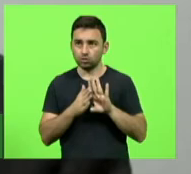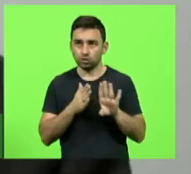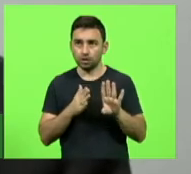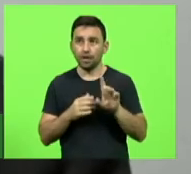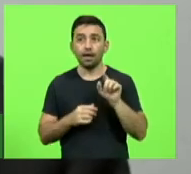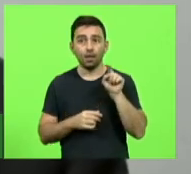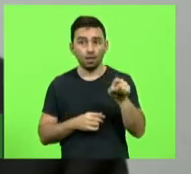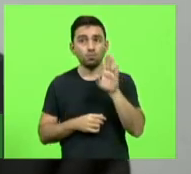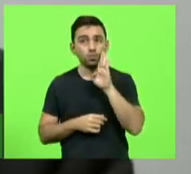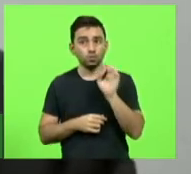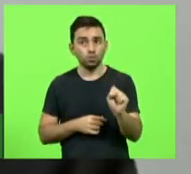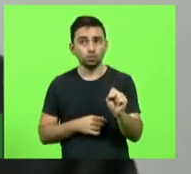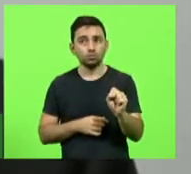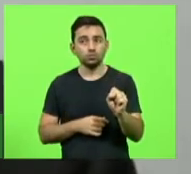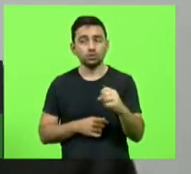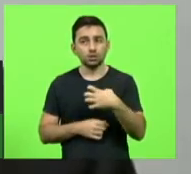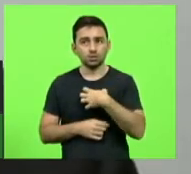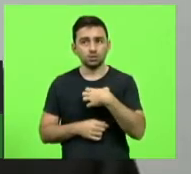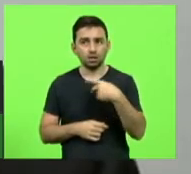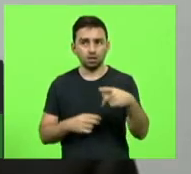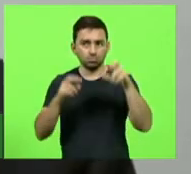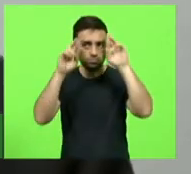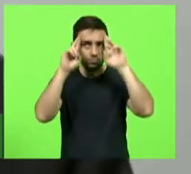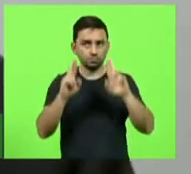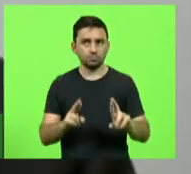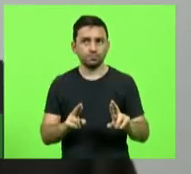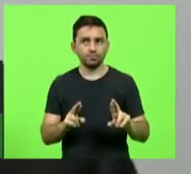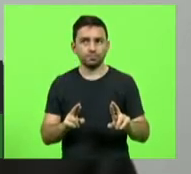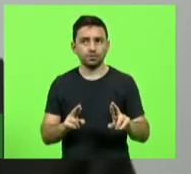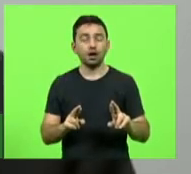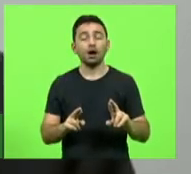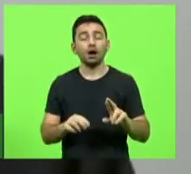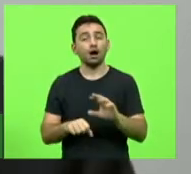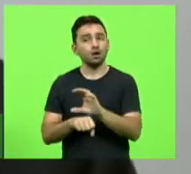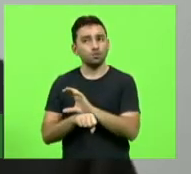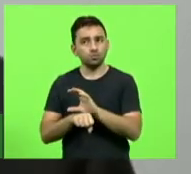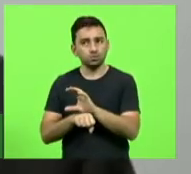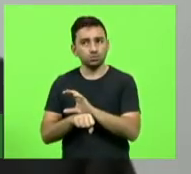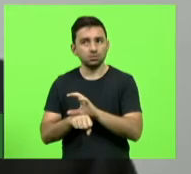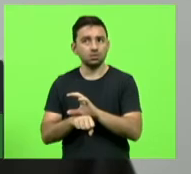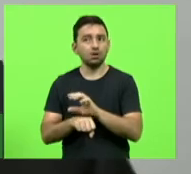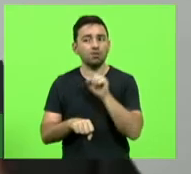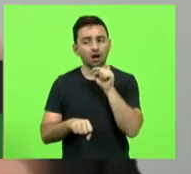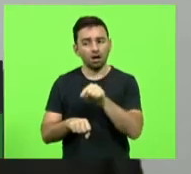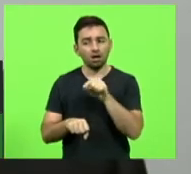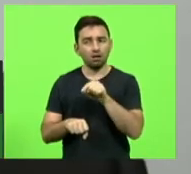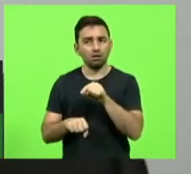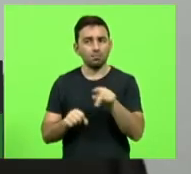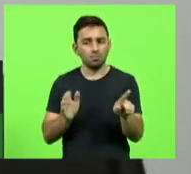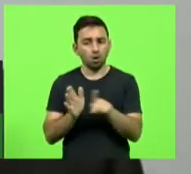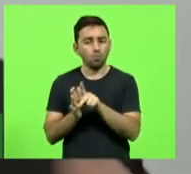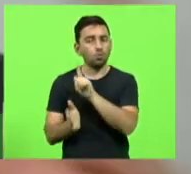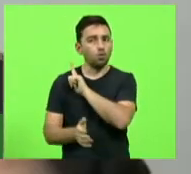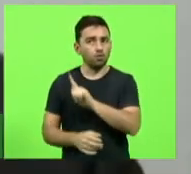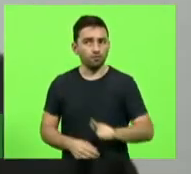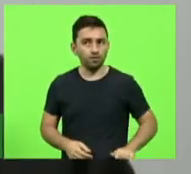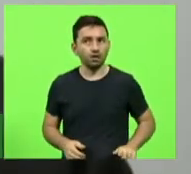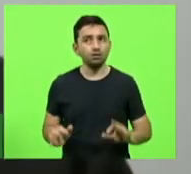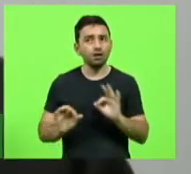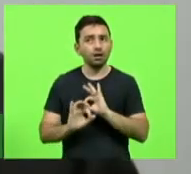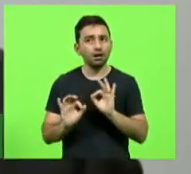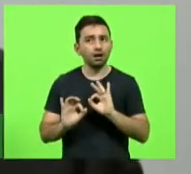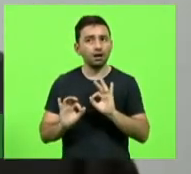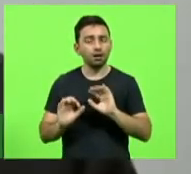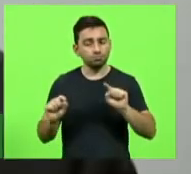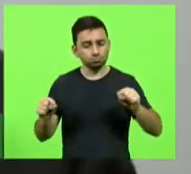tinha o posicionamento dele e nós respeitamos. A Constituição não é privativo do governo do Estado, é